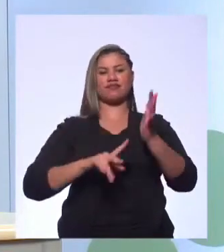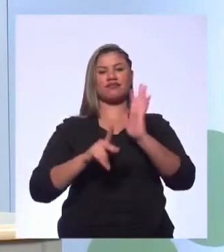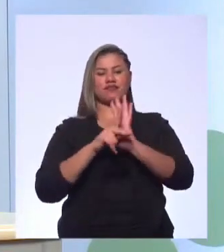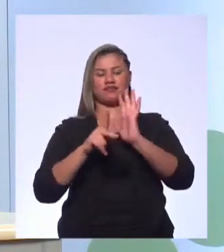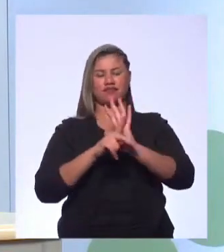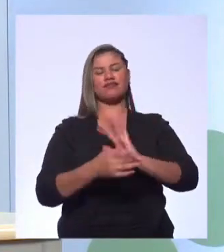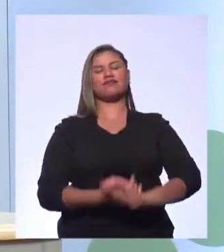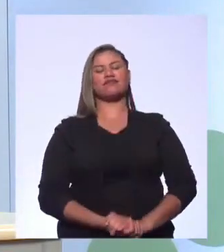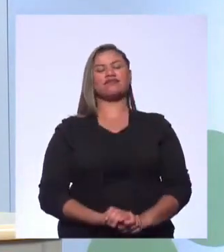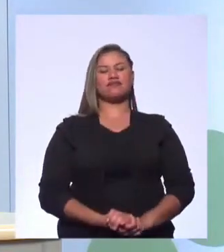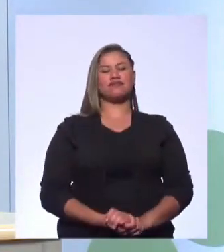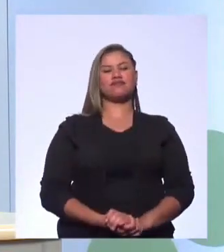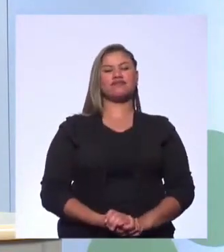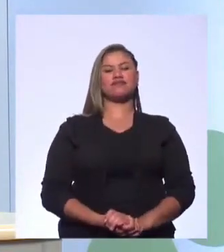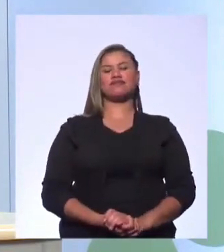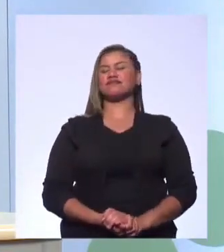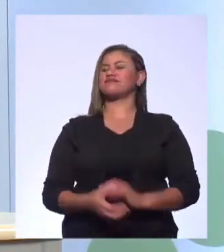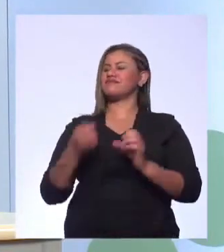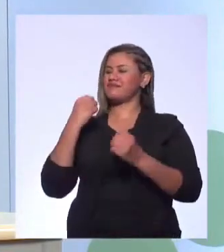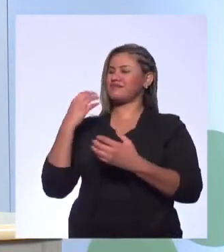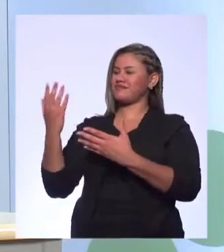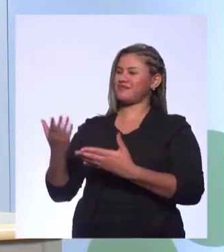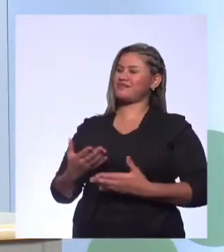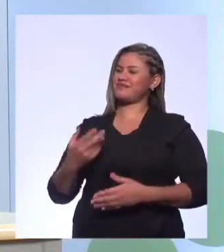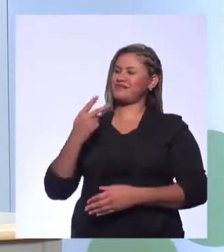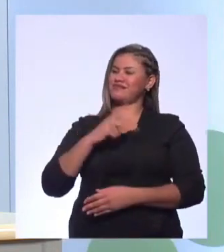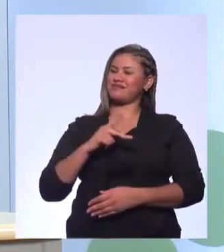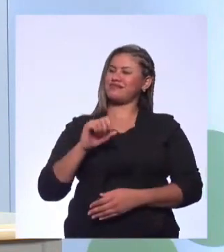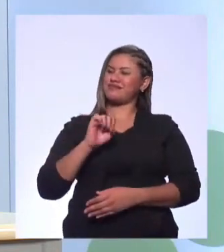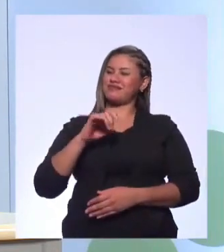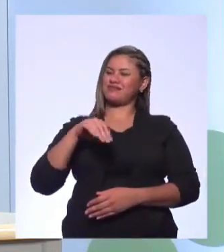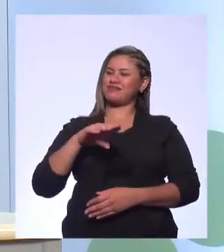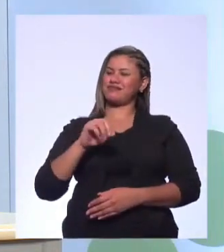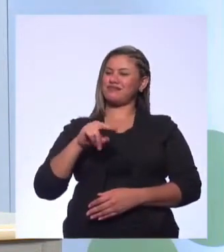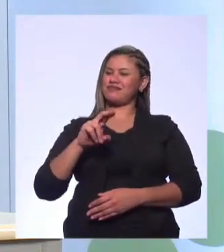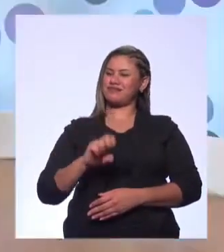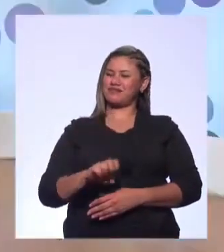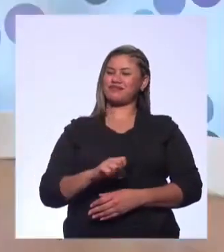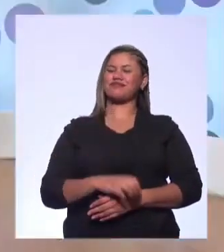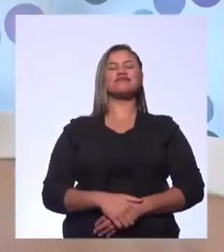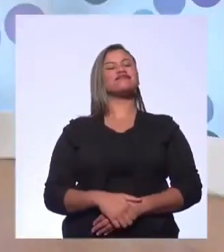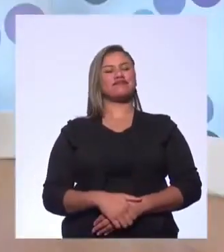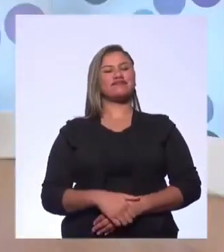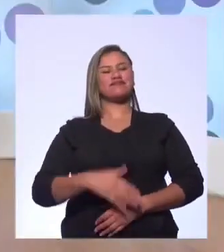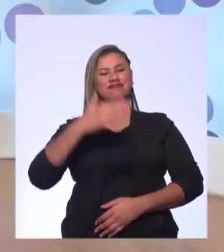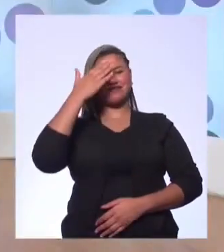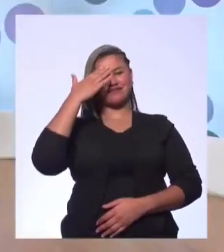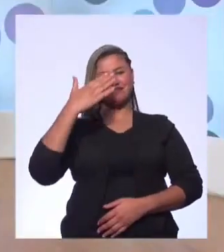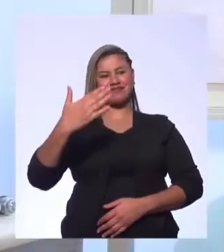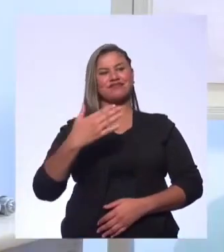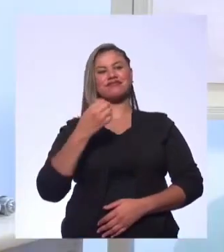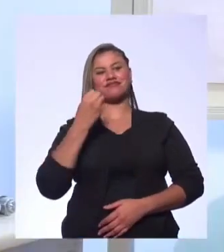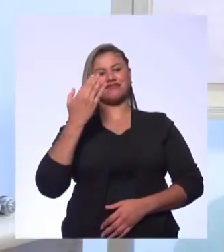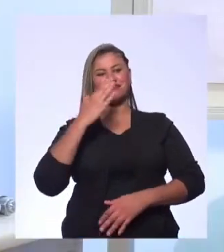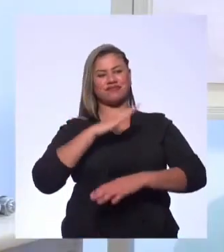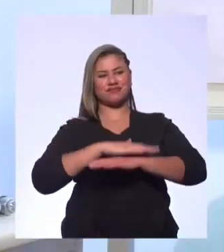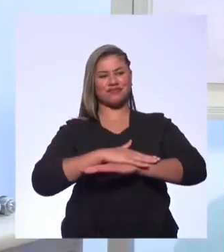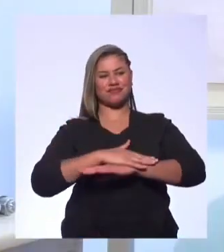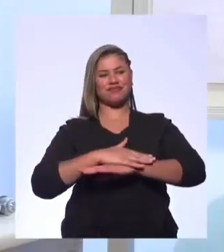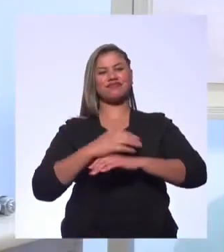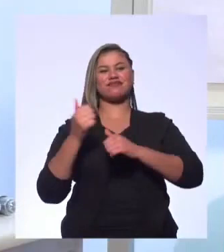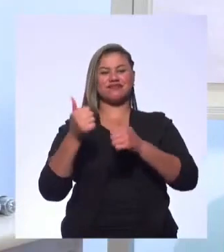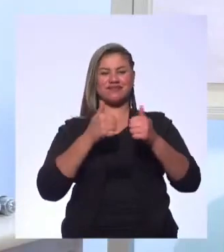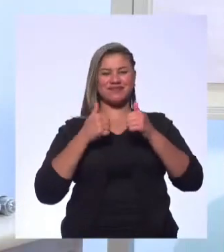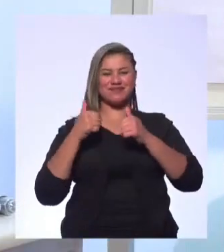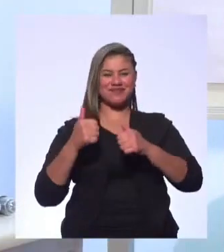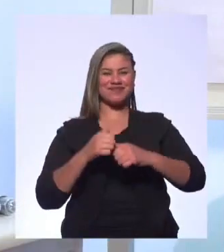professora Simone? Isso Então, mesmo. bem-vinda para mais uma aula de Química, né, com a professora Simone. Obrigada, Dani. Boa tarde, estudantes, tudo bem com